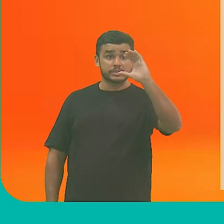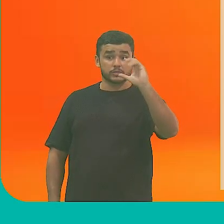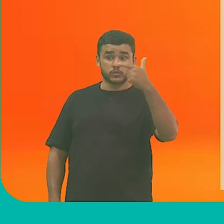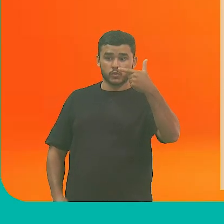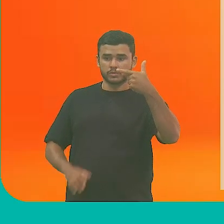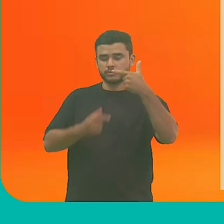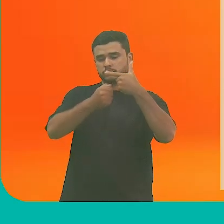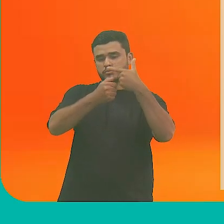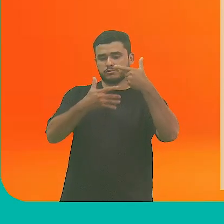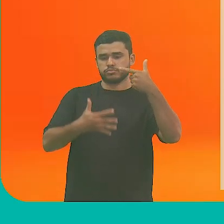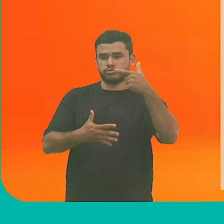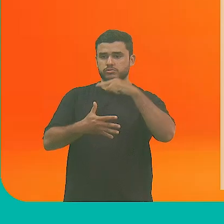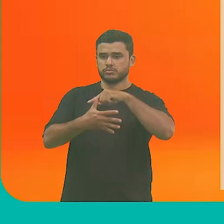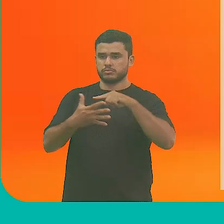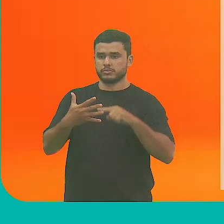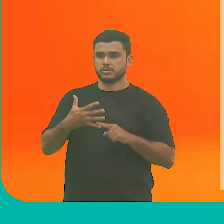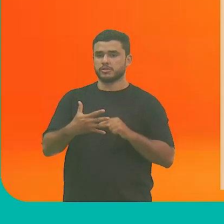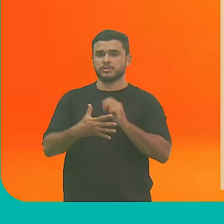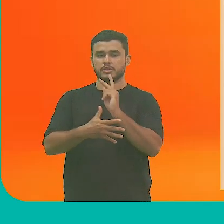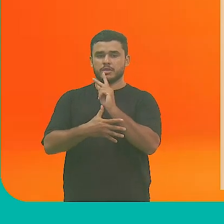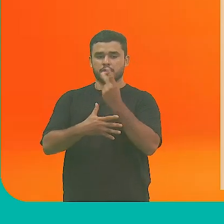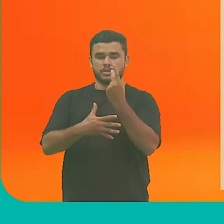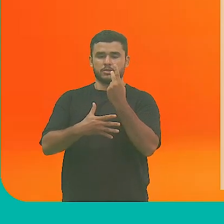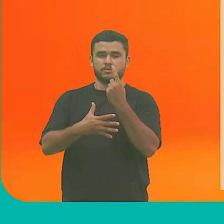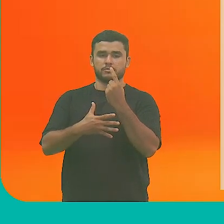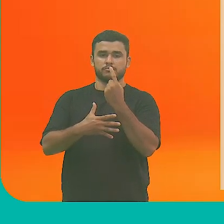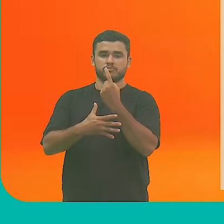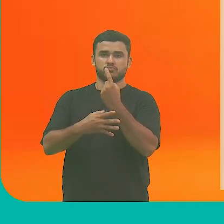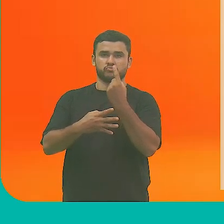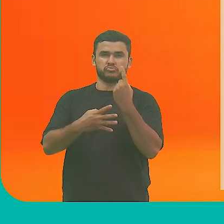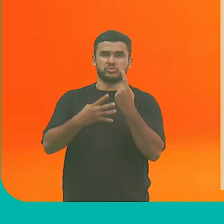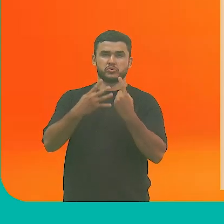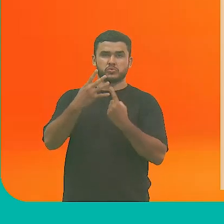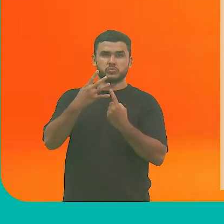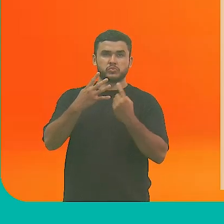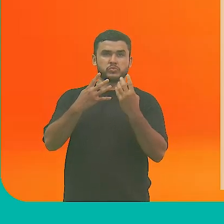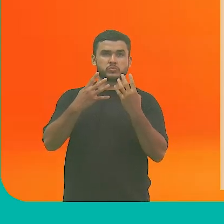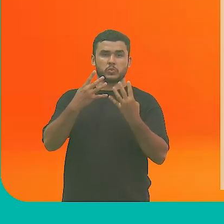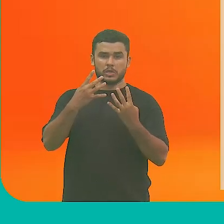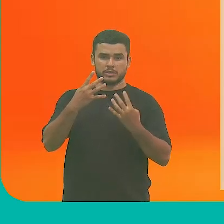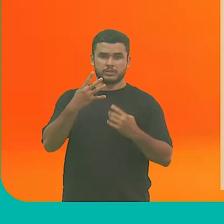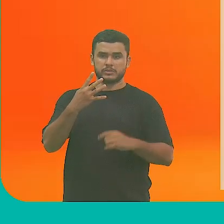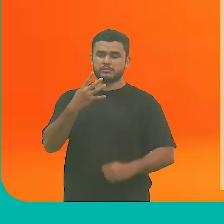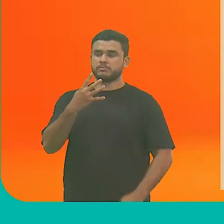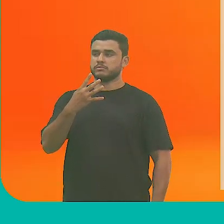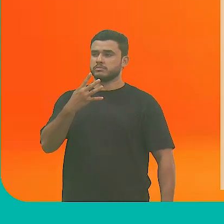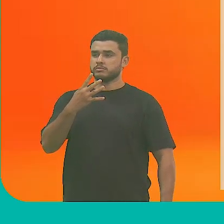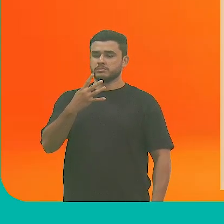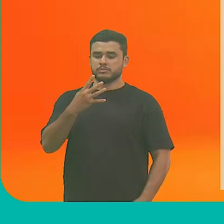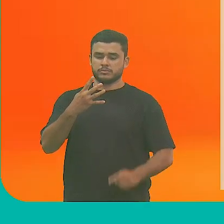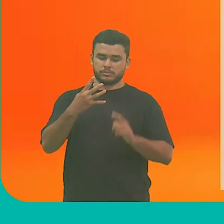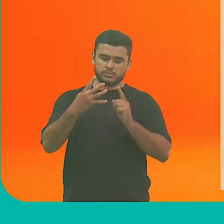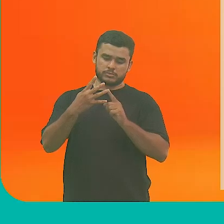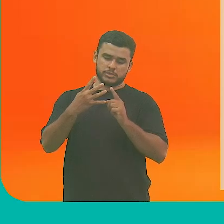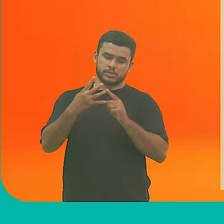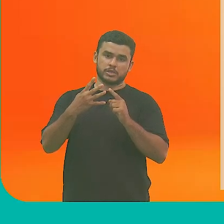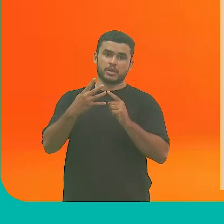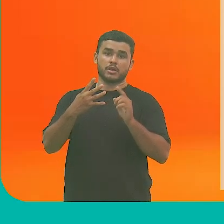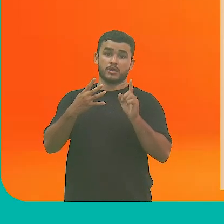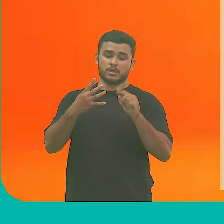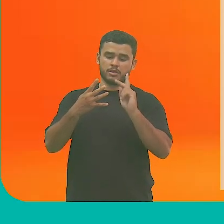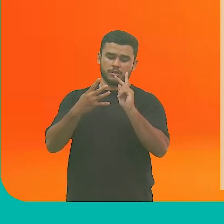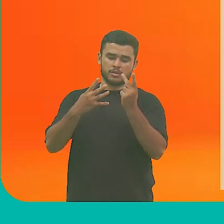A resolver, ela é a terceira, ela é a habilidade 8.